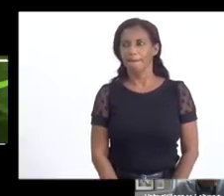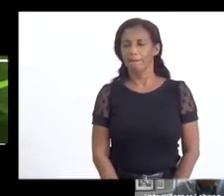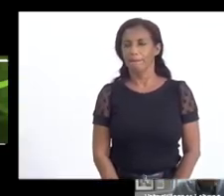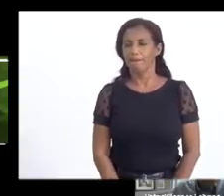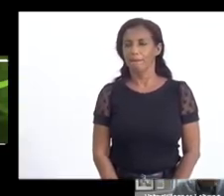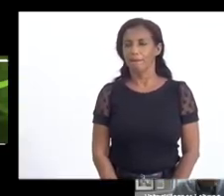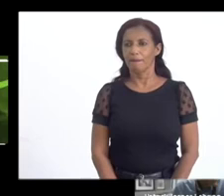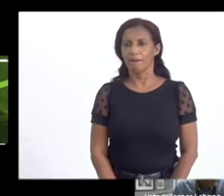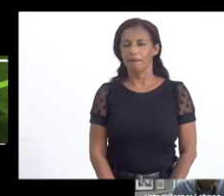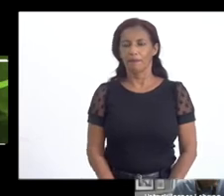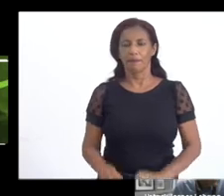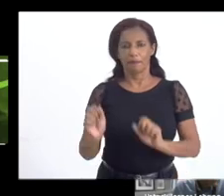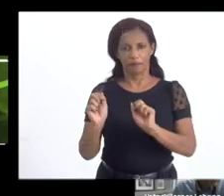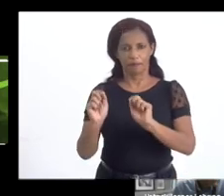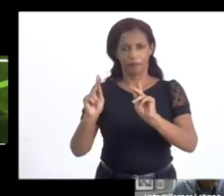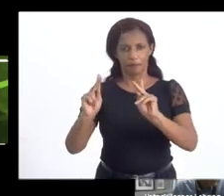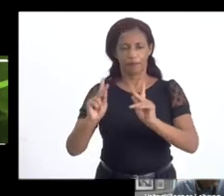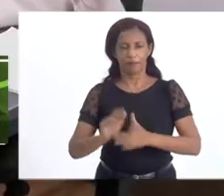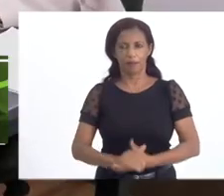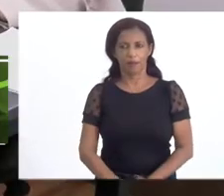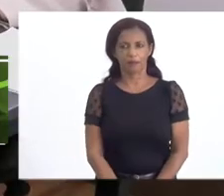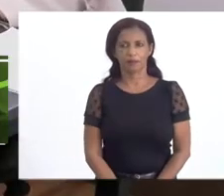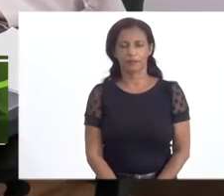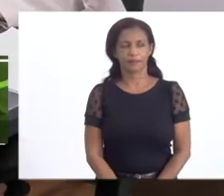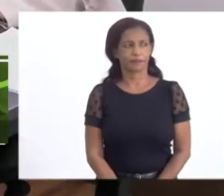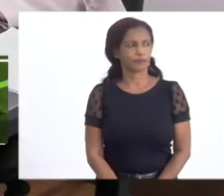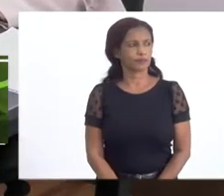Já está habilitado, tá?